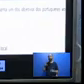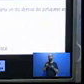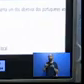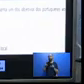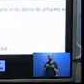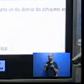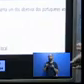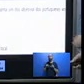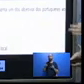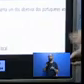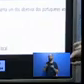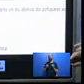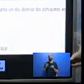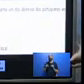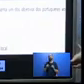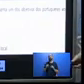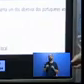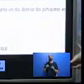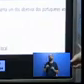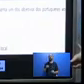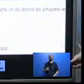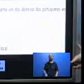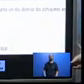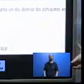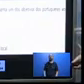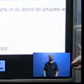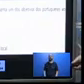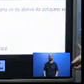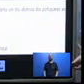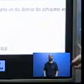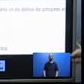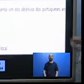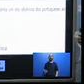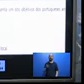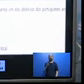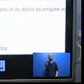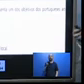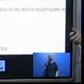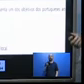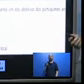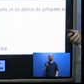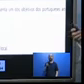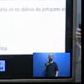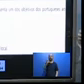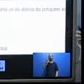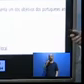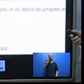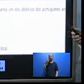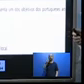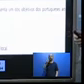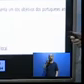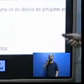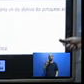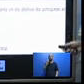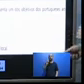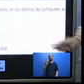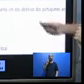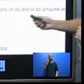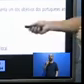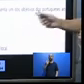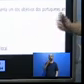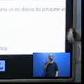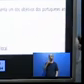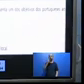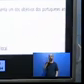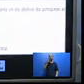produziu foi Lopo Homem Reinés. Não sei se é bem essa pronúncia, tá, pessoal? Mas